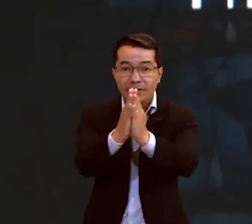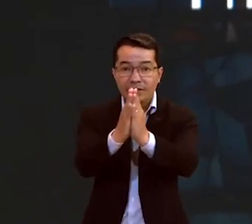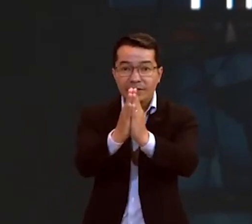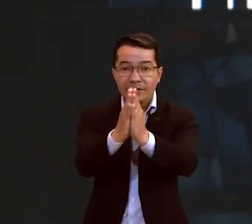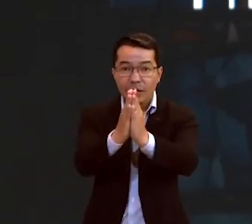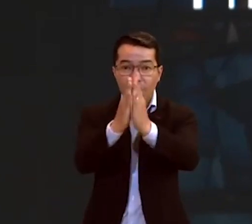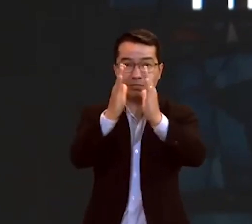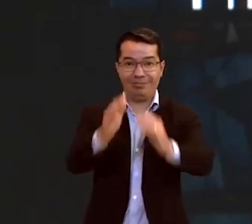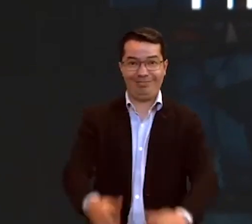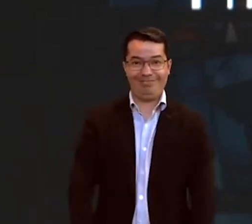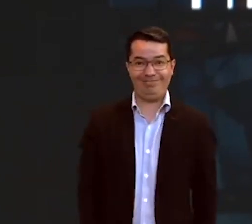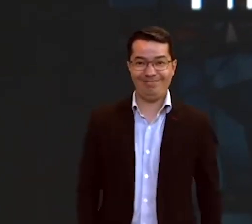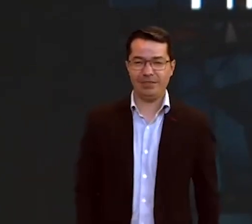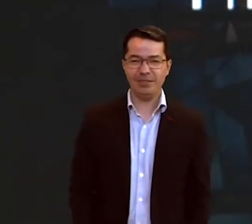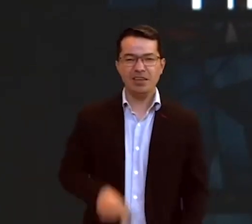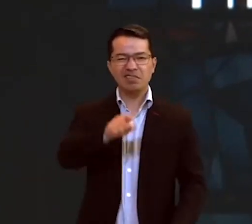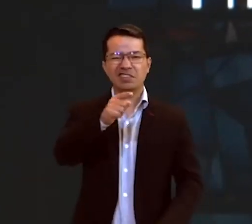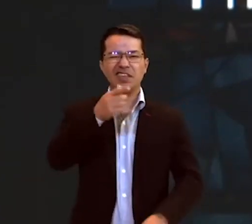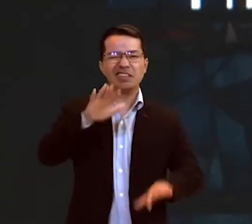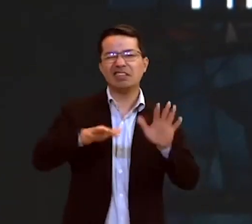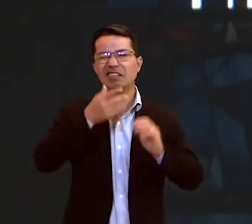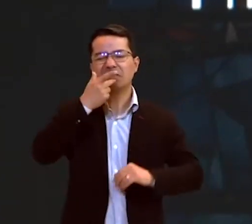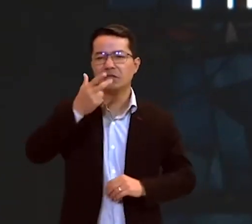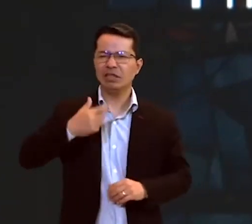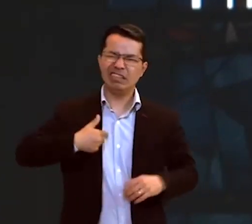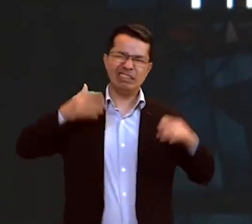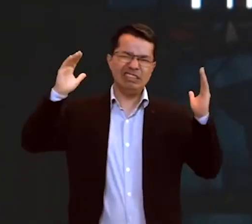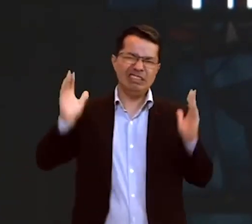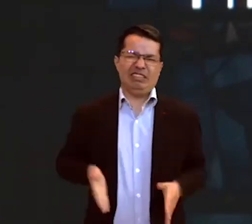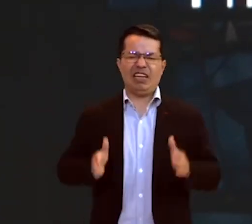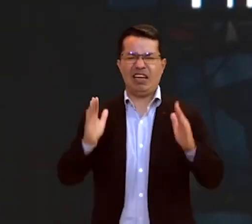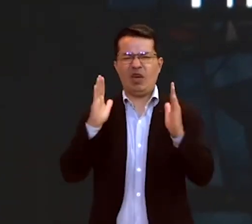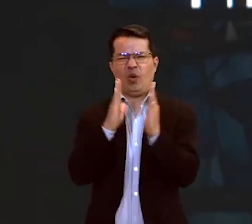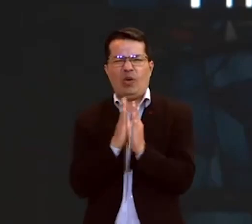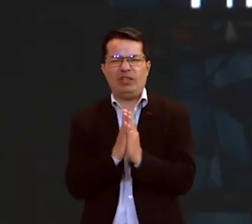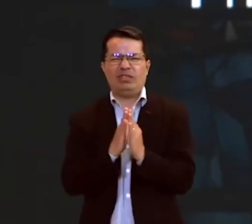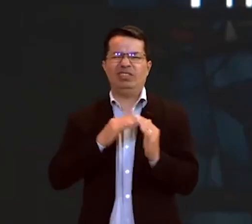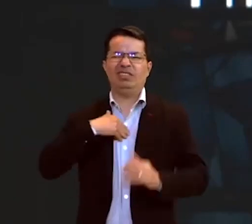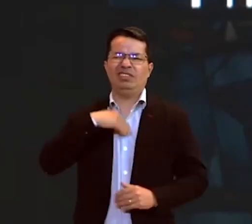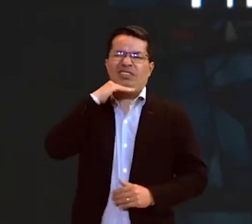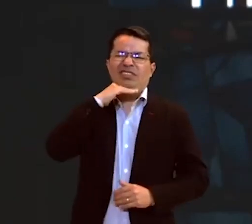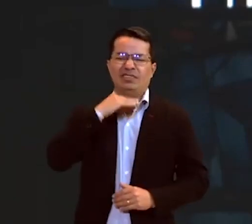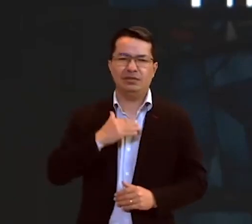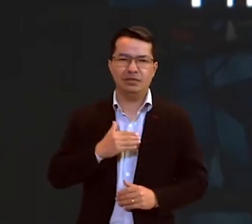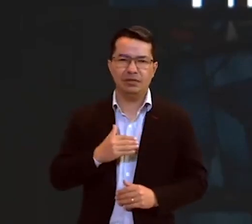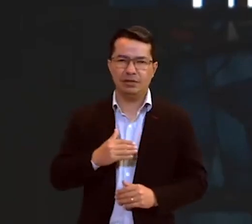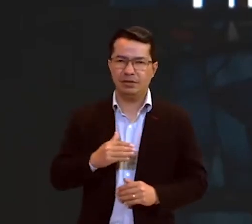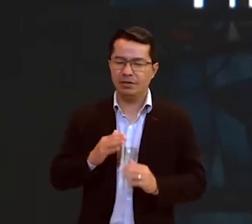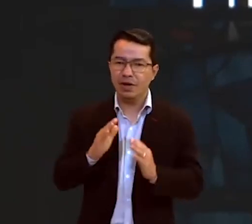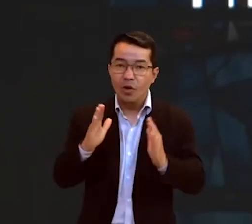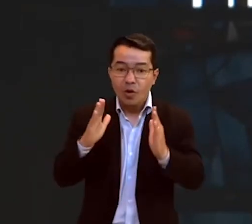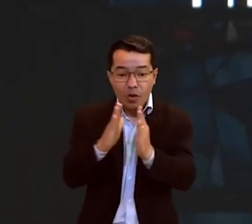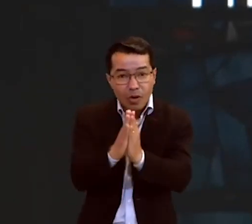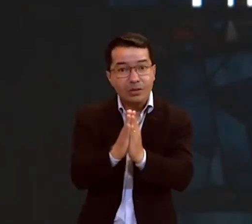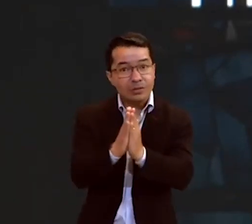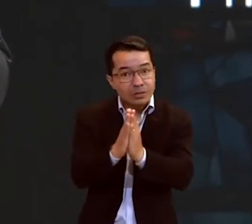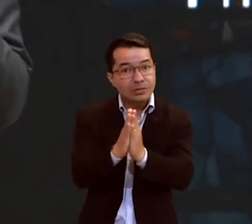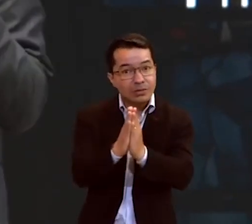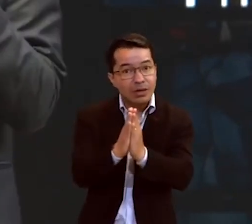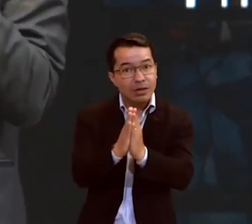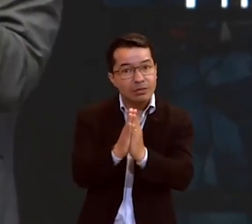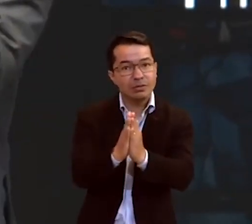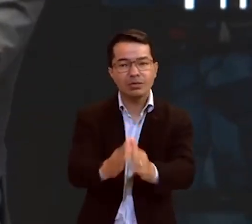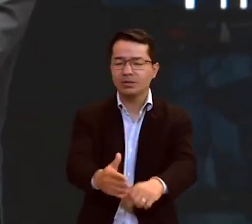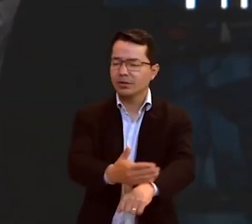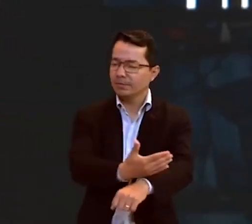é possível, eu já até orei ali, fiz uma oração, assim, mas é orar mesmo? É orar, porque a palavra de Deus vai nos